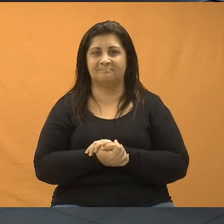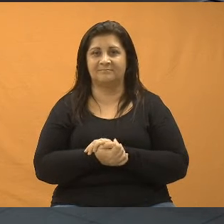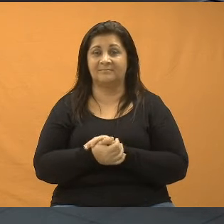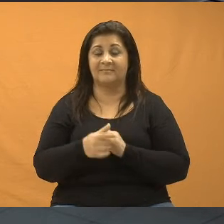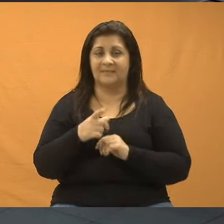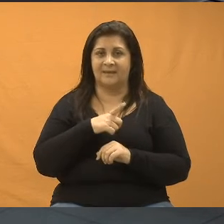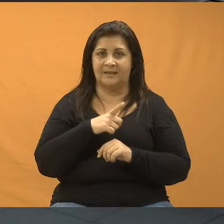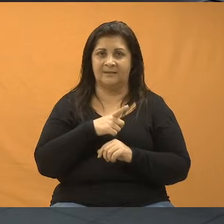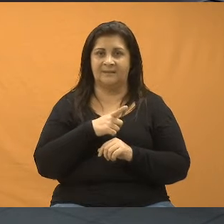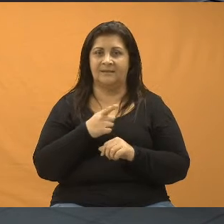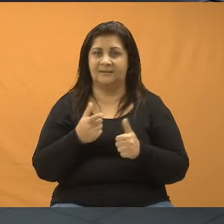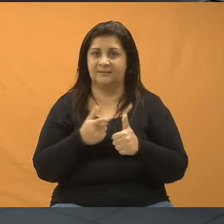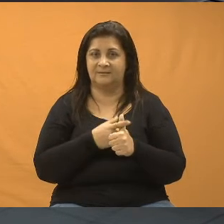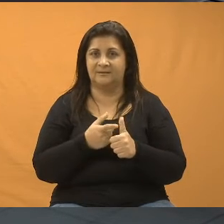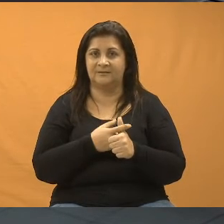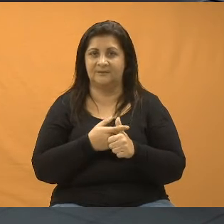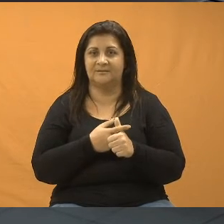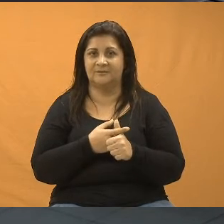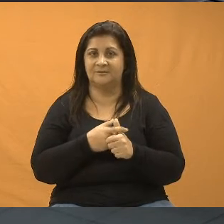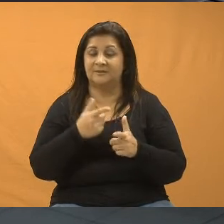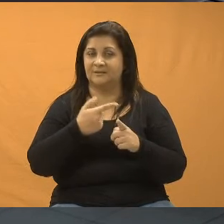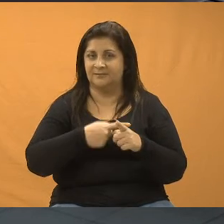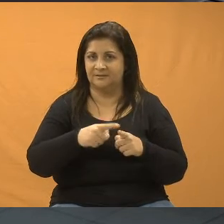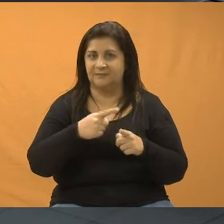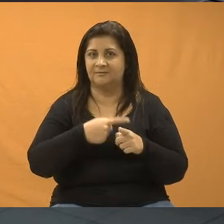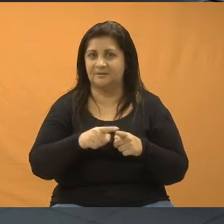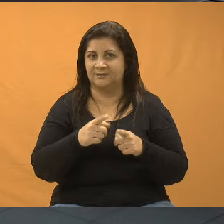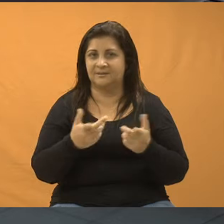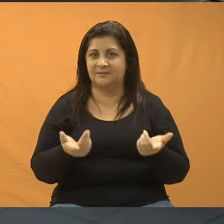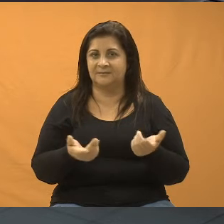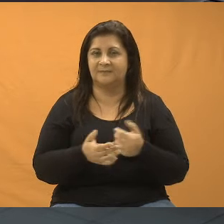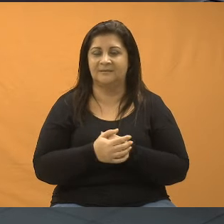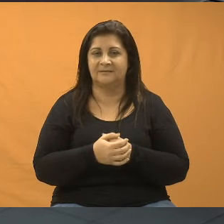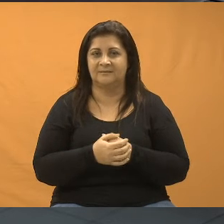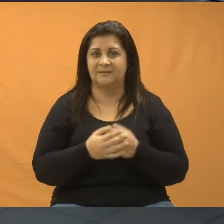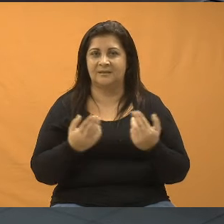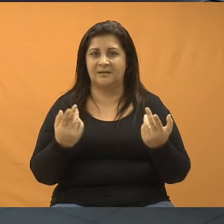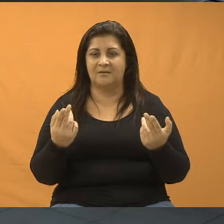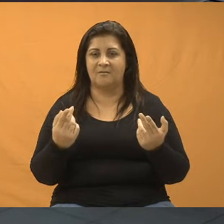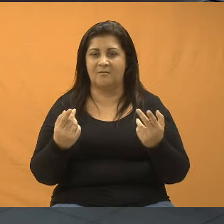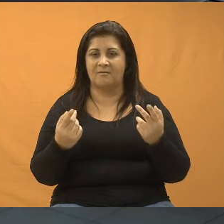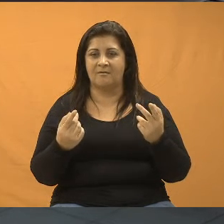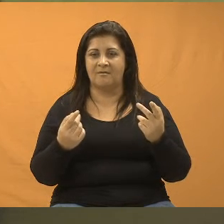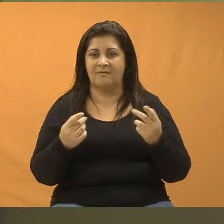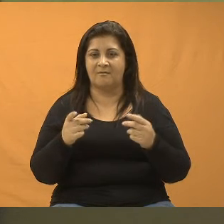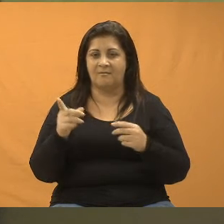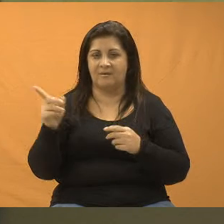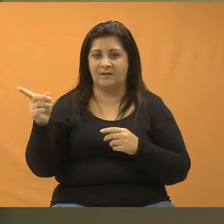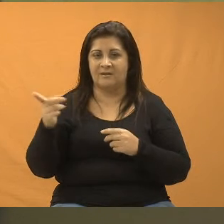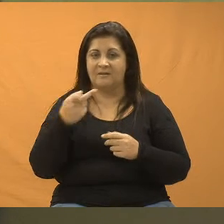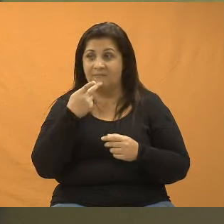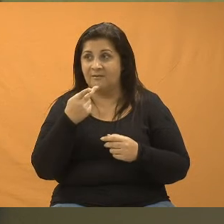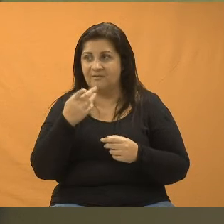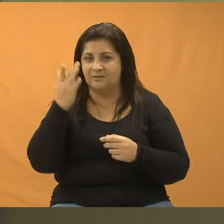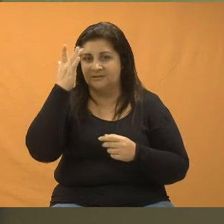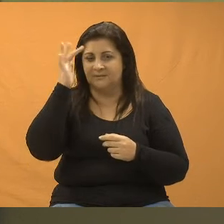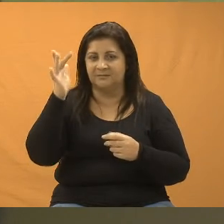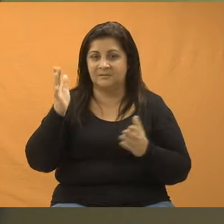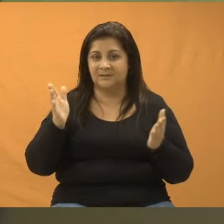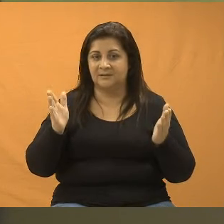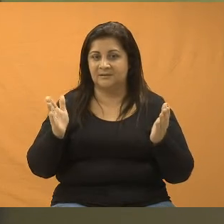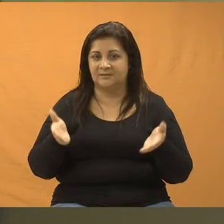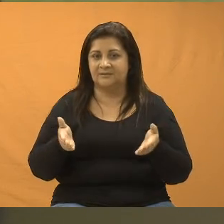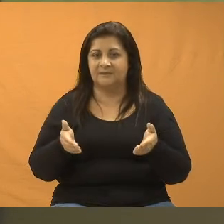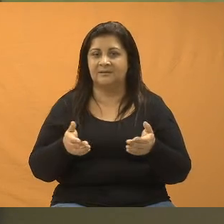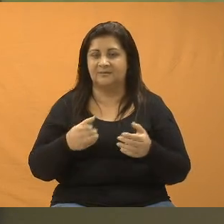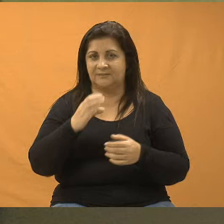dessas dívidas são referentes, inclusive, a financiamentos. Esse financiamento que o Rodrigo falou que está aqui, não sabia, mas está em